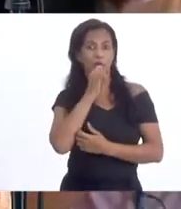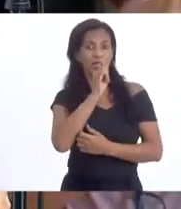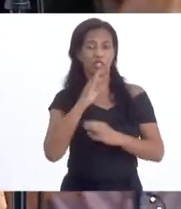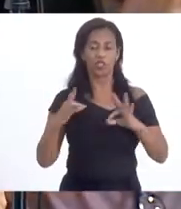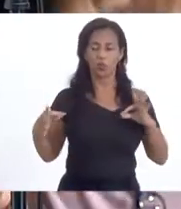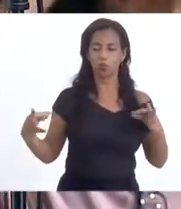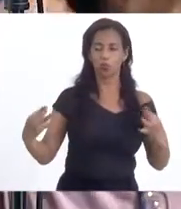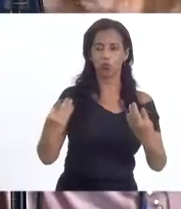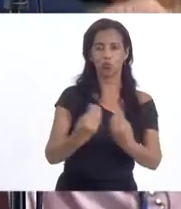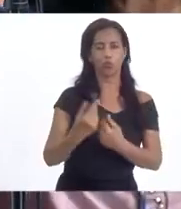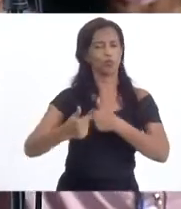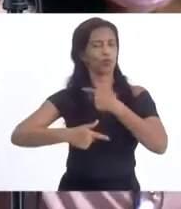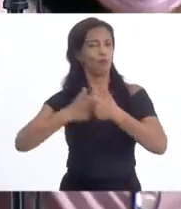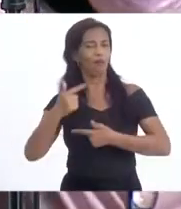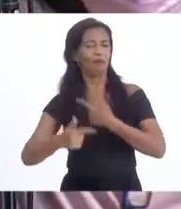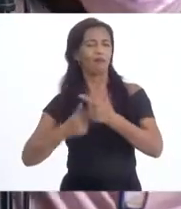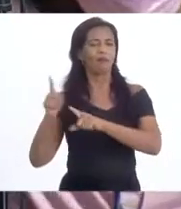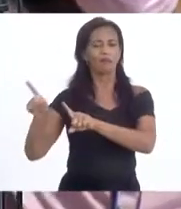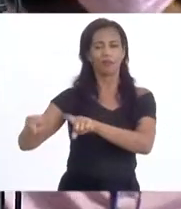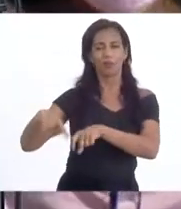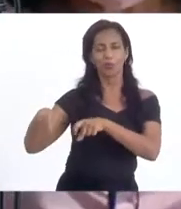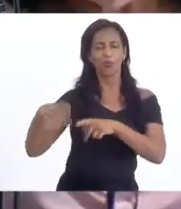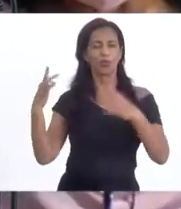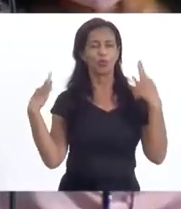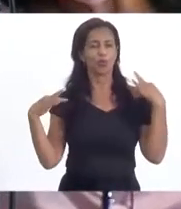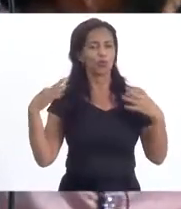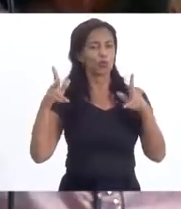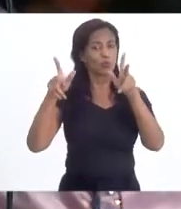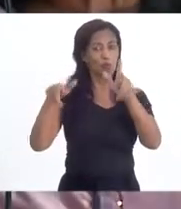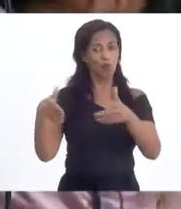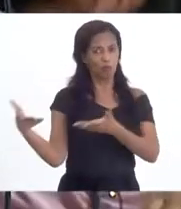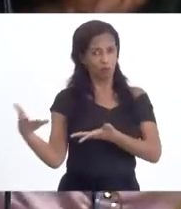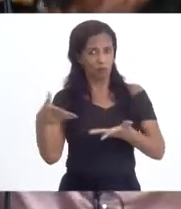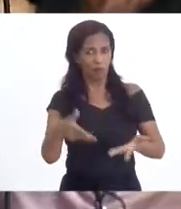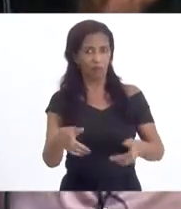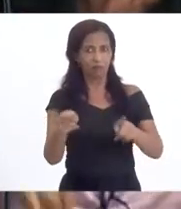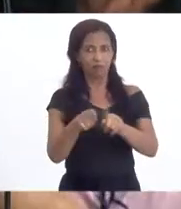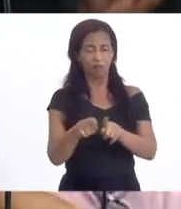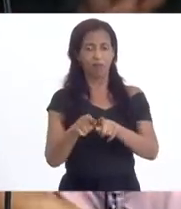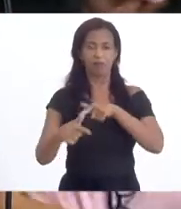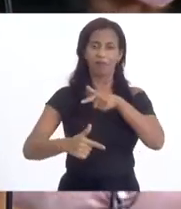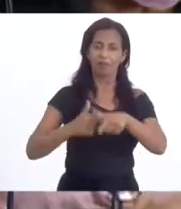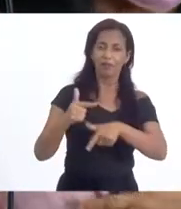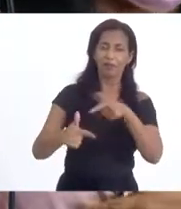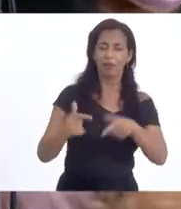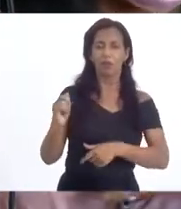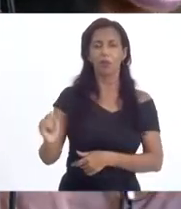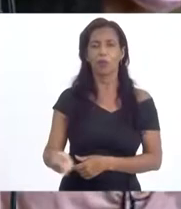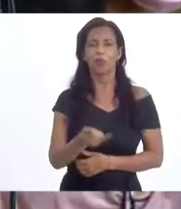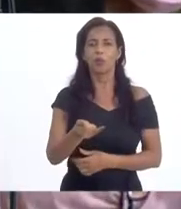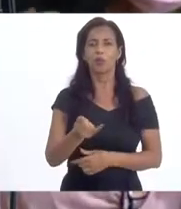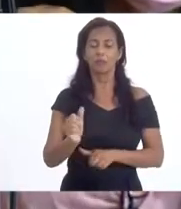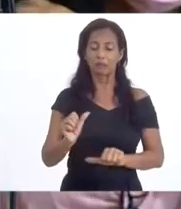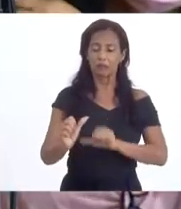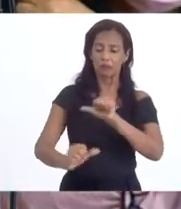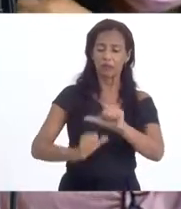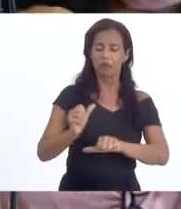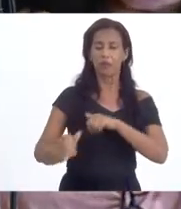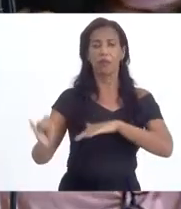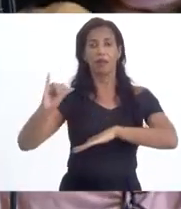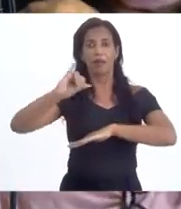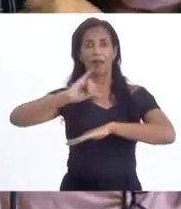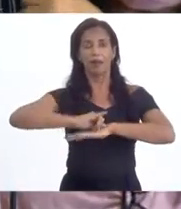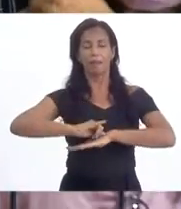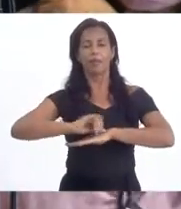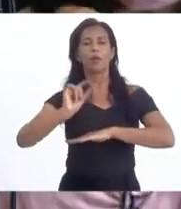um todo, trabalhando a agricultura, o turismo, como foi colocado aqui também, trabalhando a possibilidade de se tornar também uma capital do